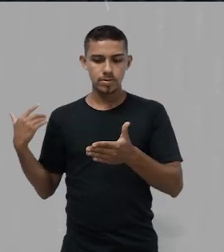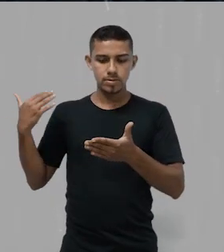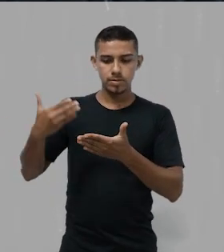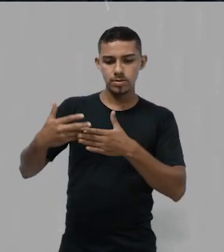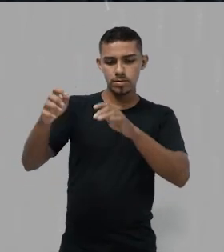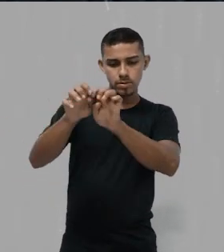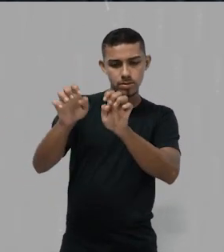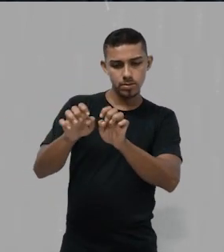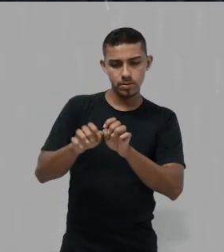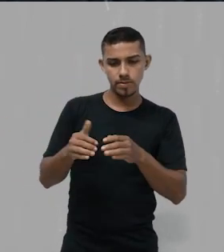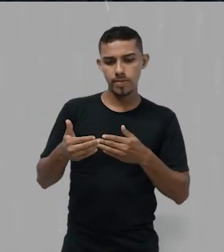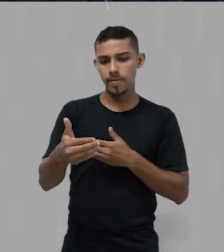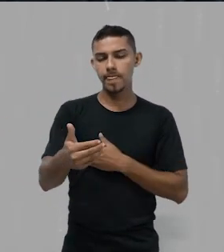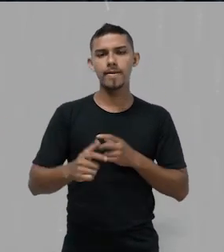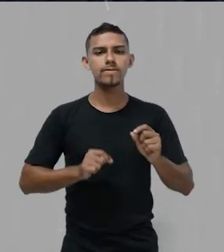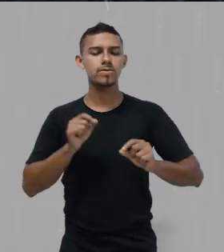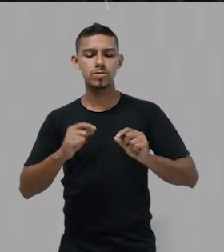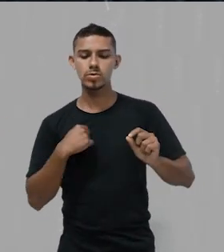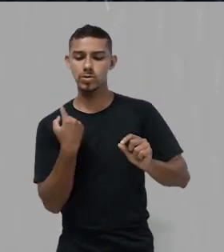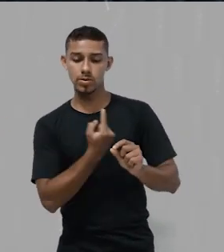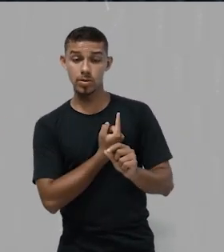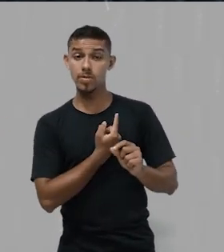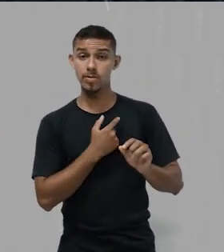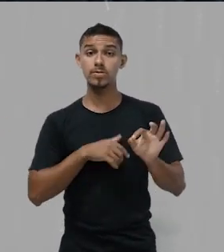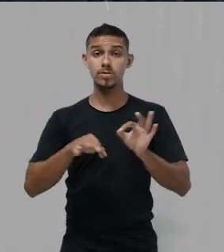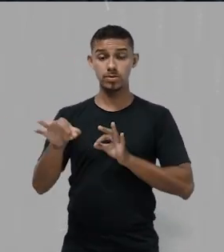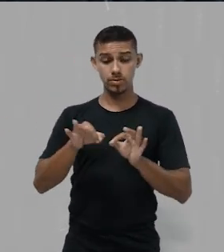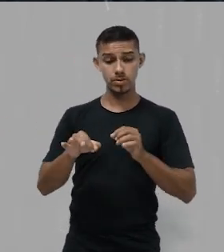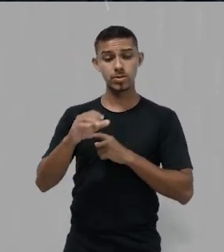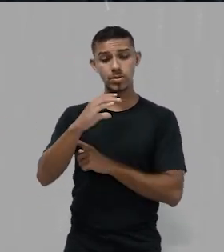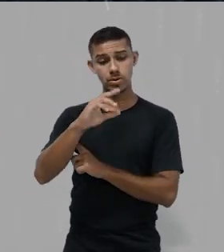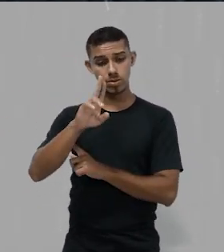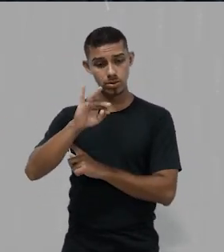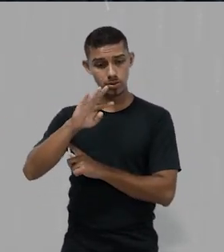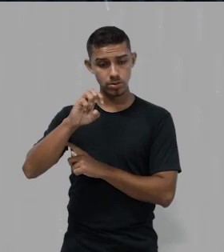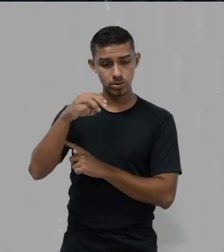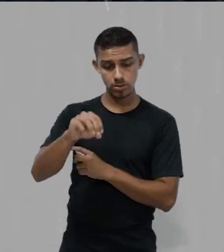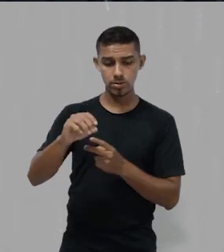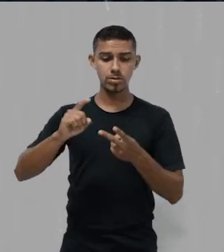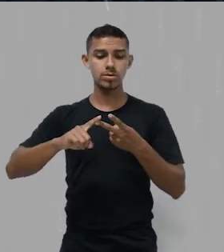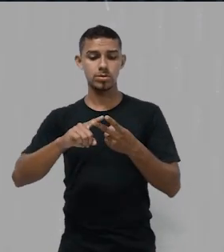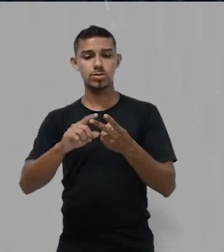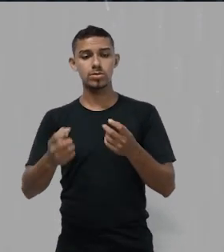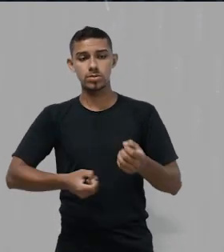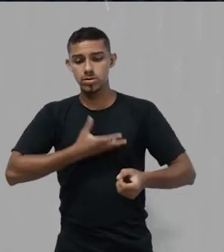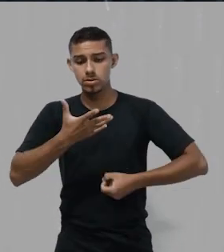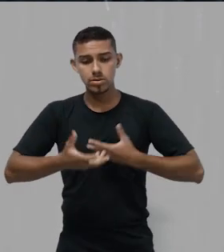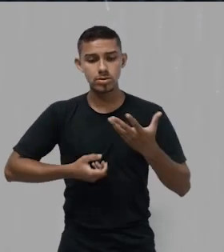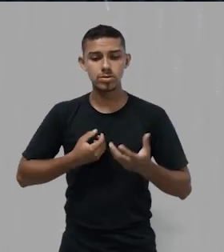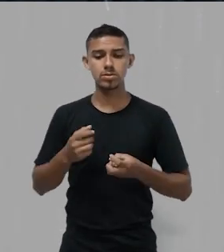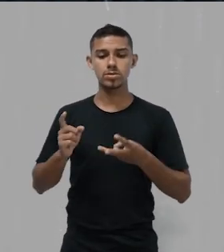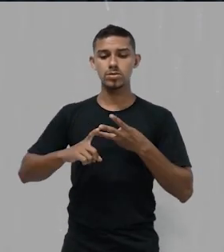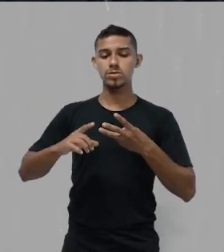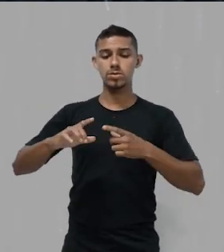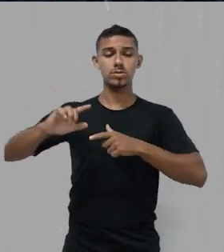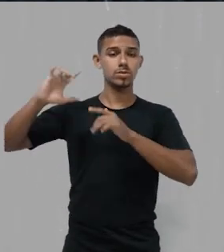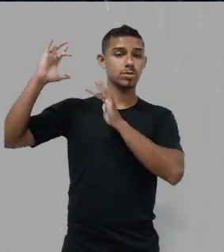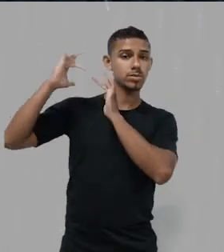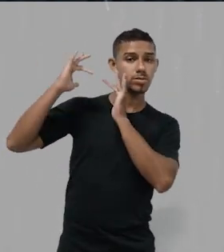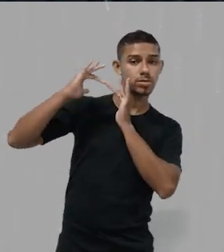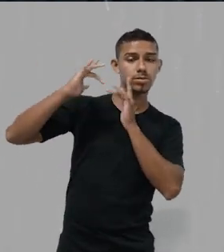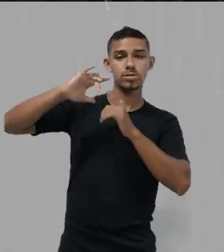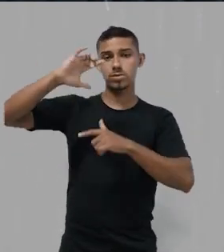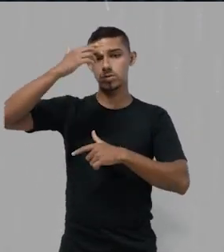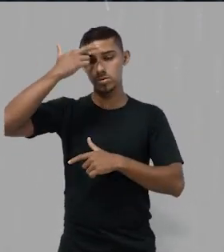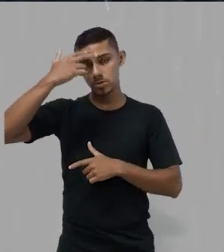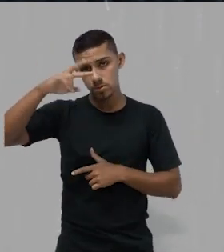que vem a seguir. Então, do que a gente vai trabalhar? A gente vai trabalhar com cubismo, fauvismo, expressionismo, depois dadaísmo, surrealismo e